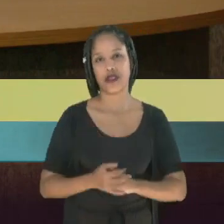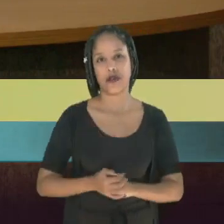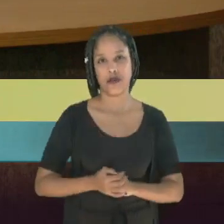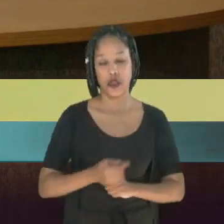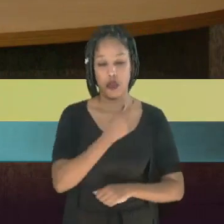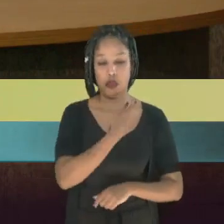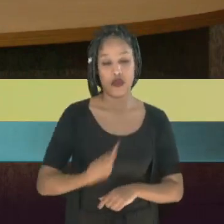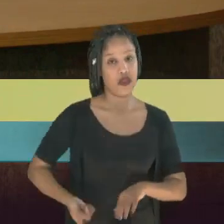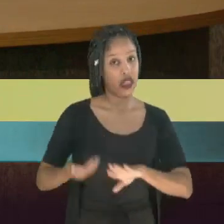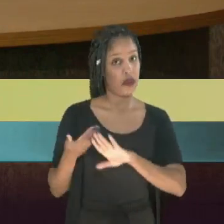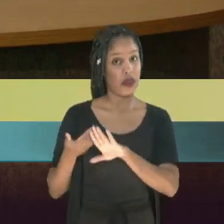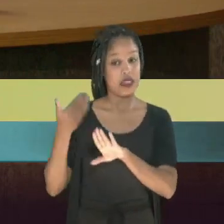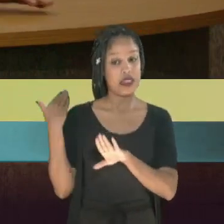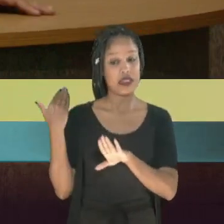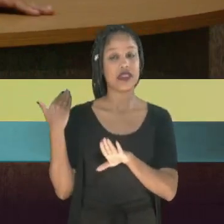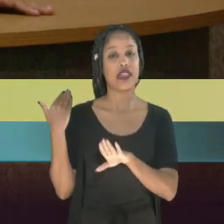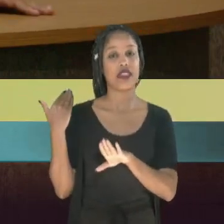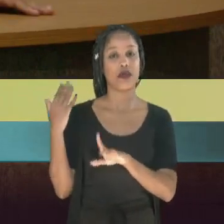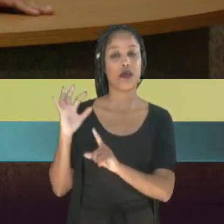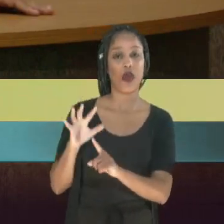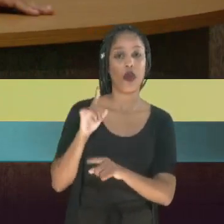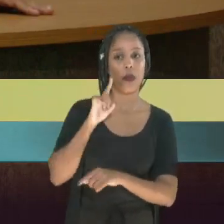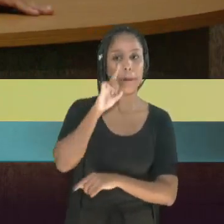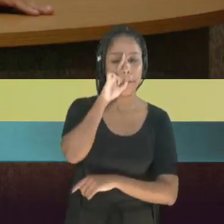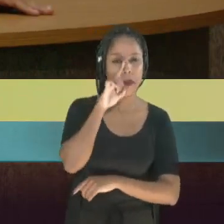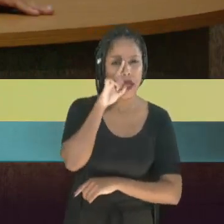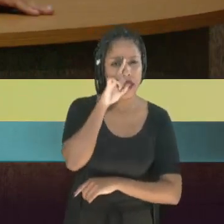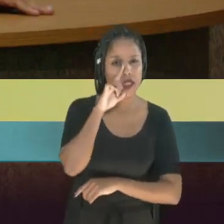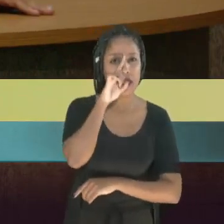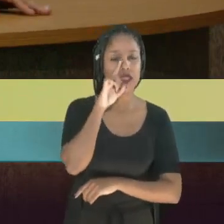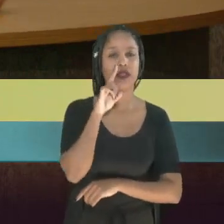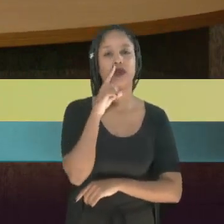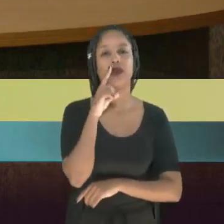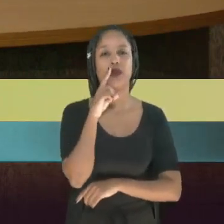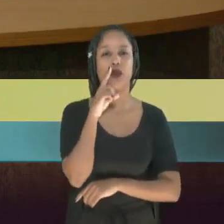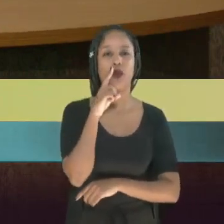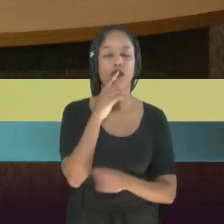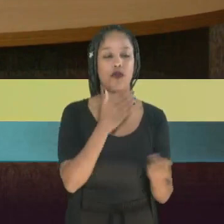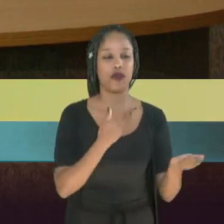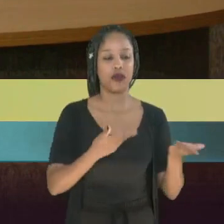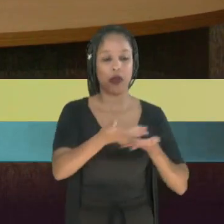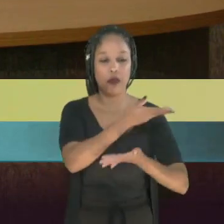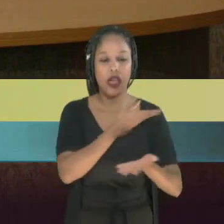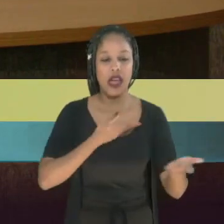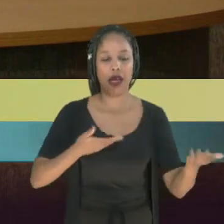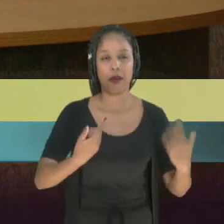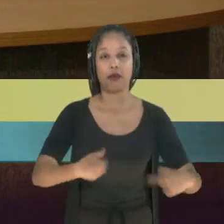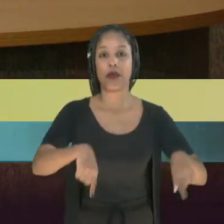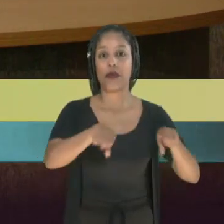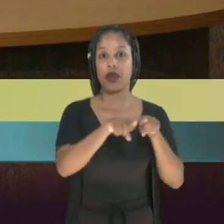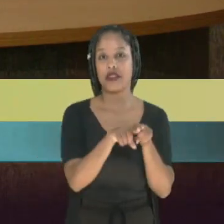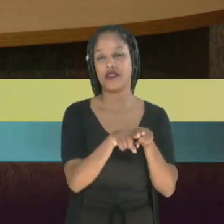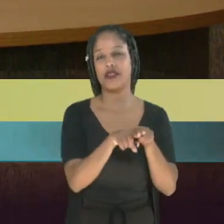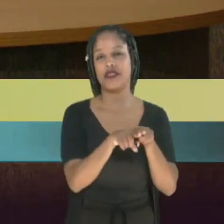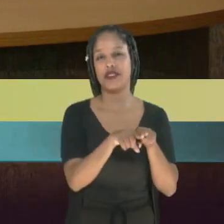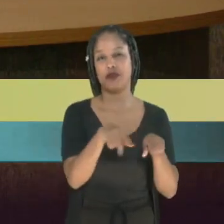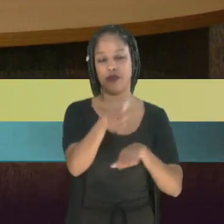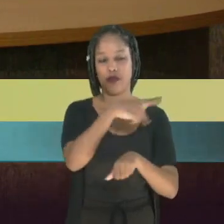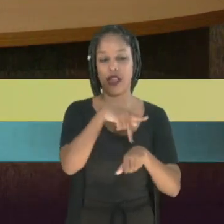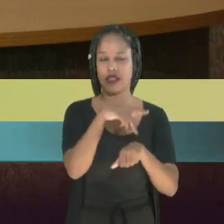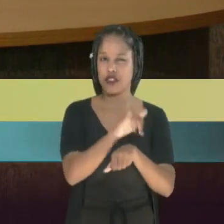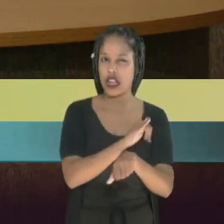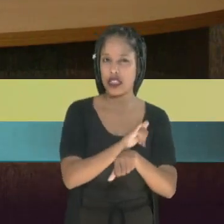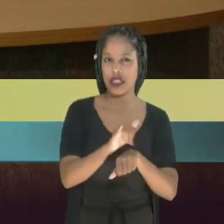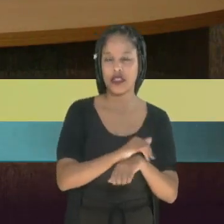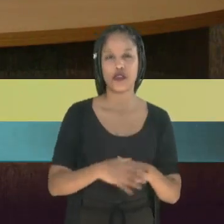em risco relações com países estratégicos do agronegócio, semeou